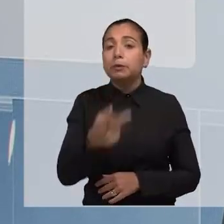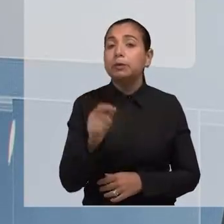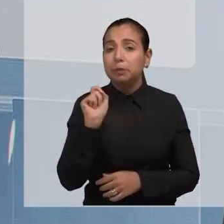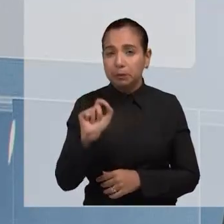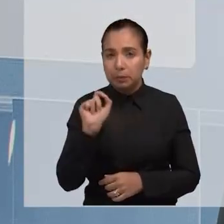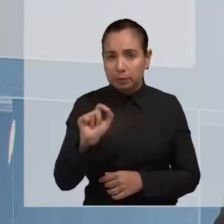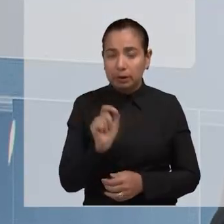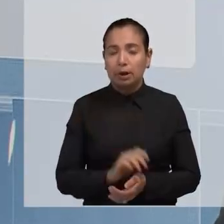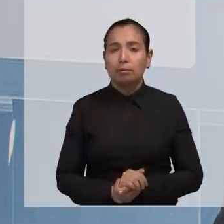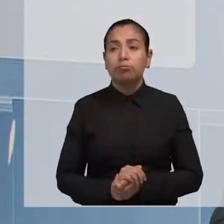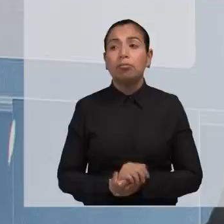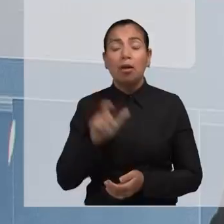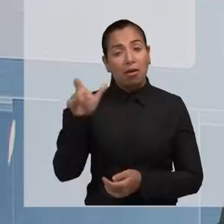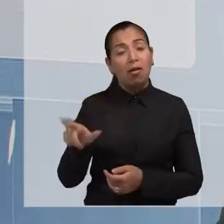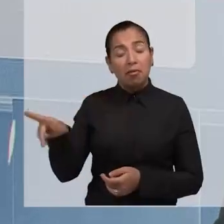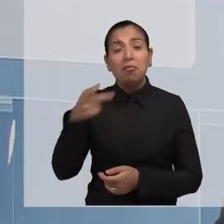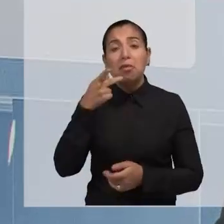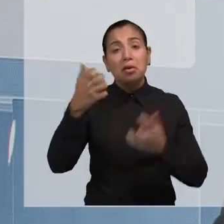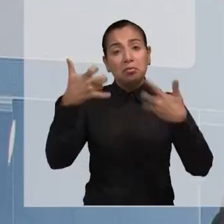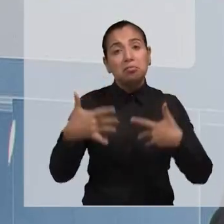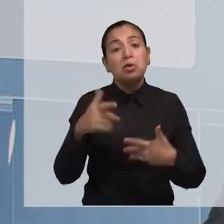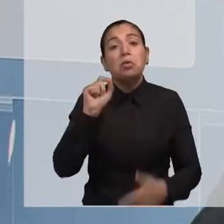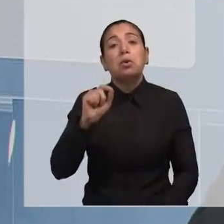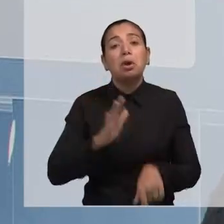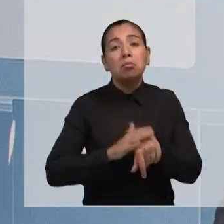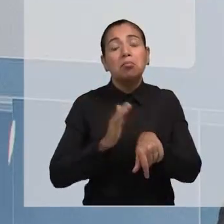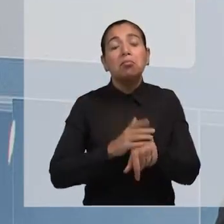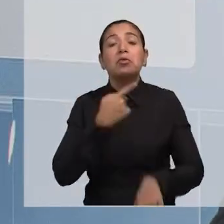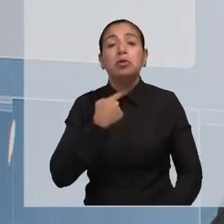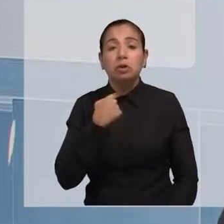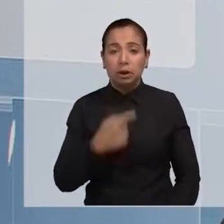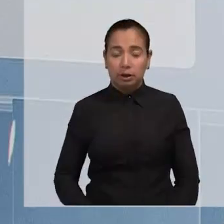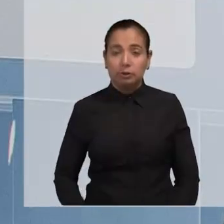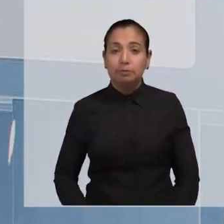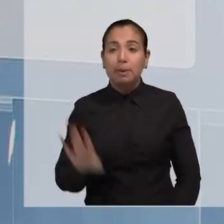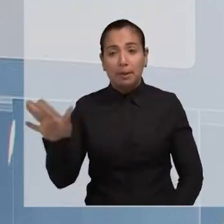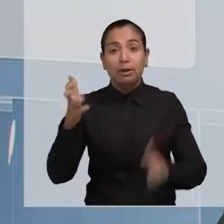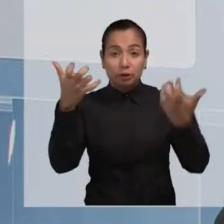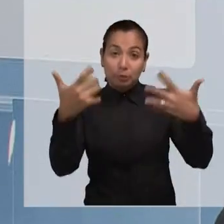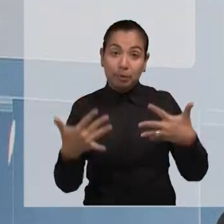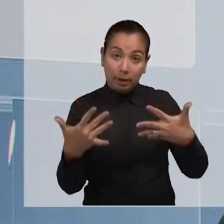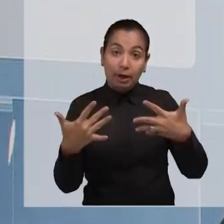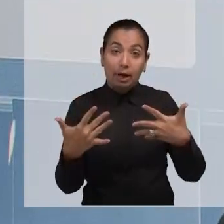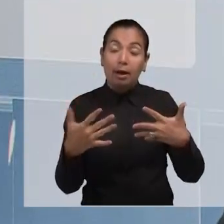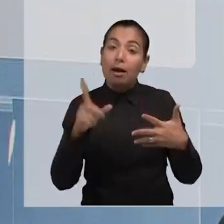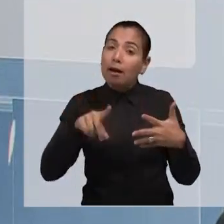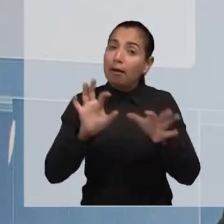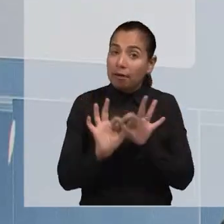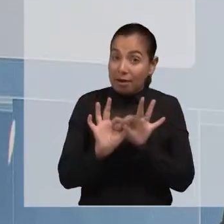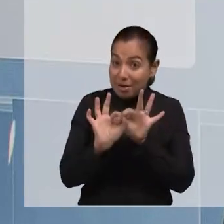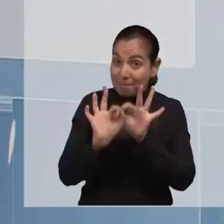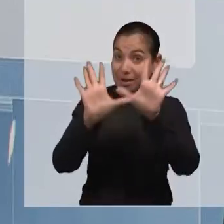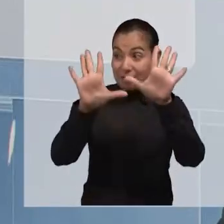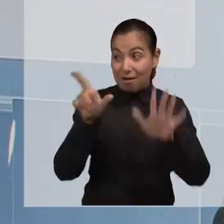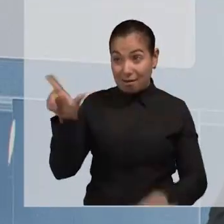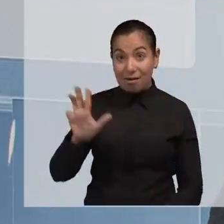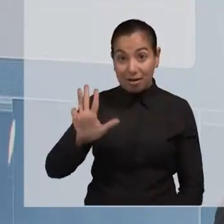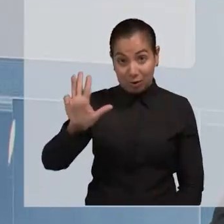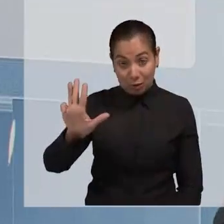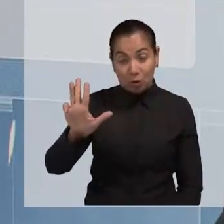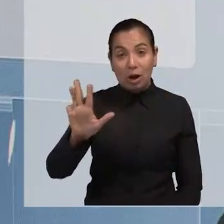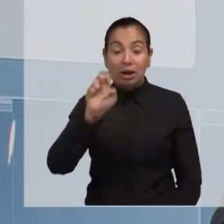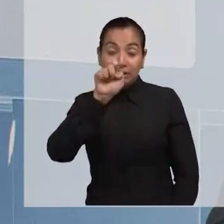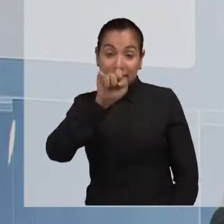ele disse o que queria dizer com essa declaração. Aí ele explicou. O Ciro explica, é simples. A liberdade do Lula só será restaurada com